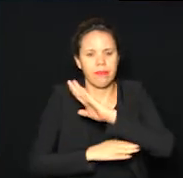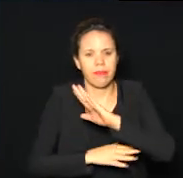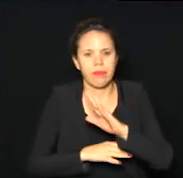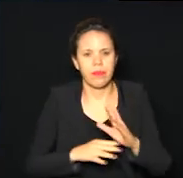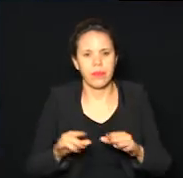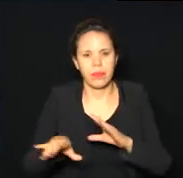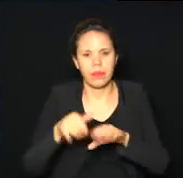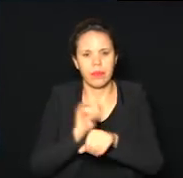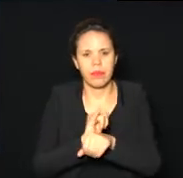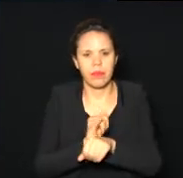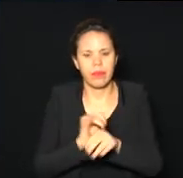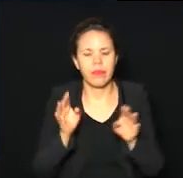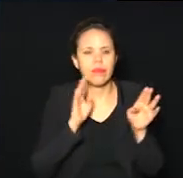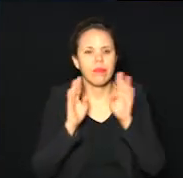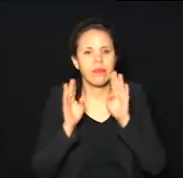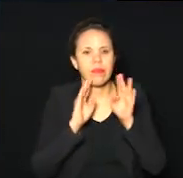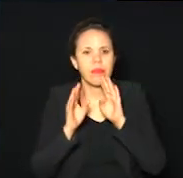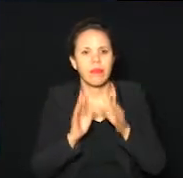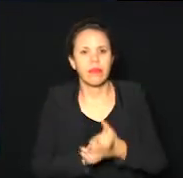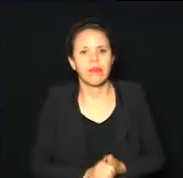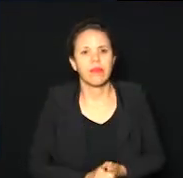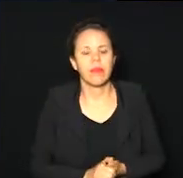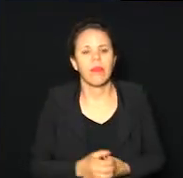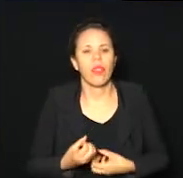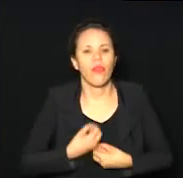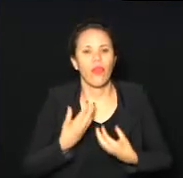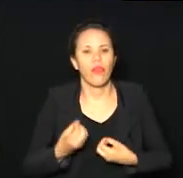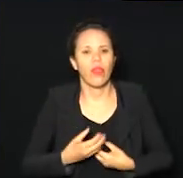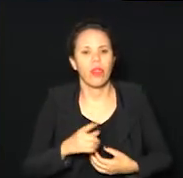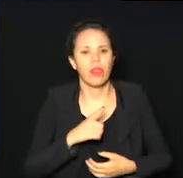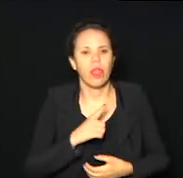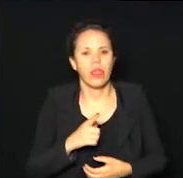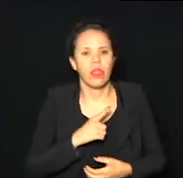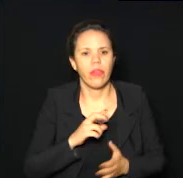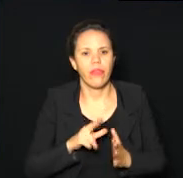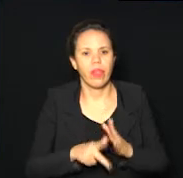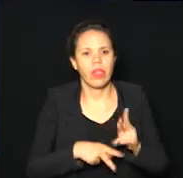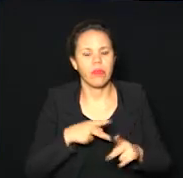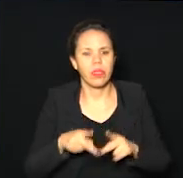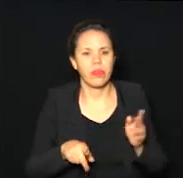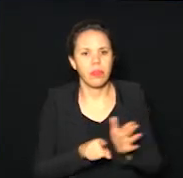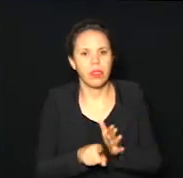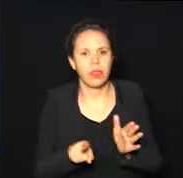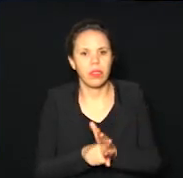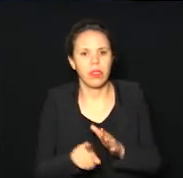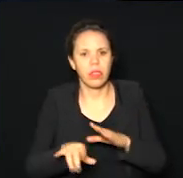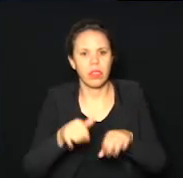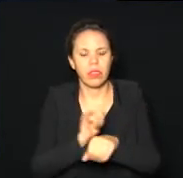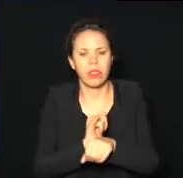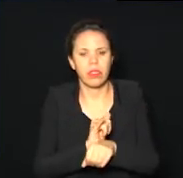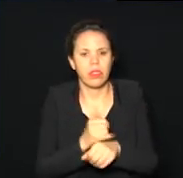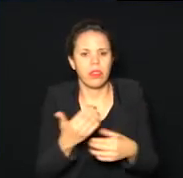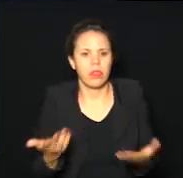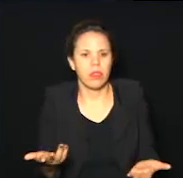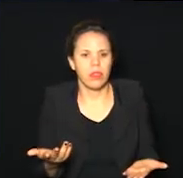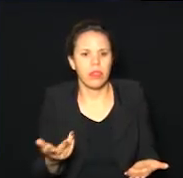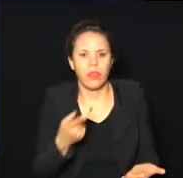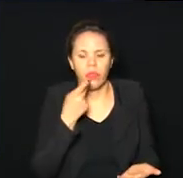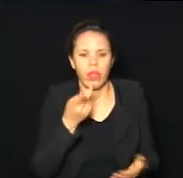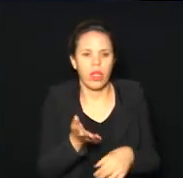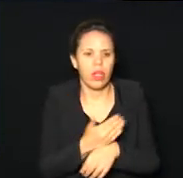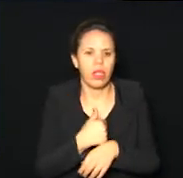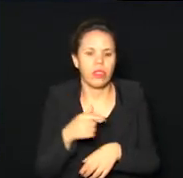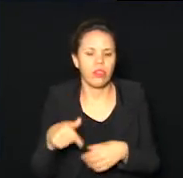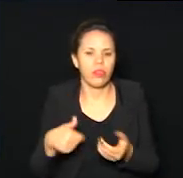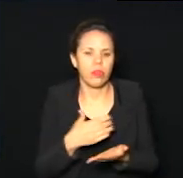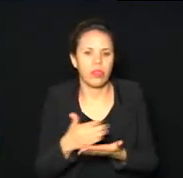no YouTube, no Facebook. Eu fui informada que a gente teve perguntas no YouTube, mas eu comentei aqui antes de